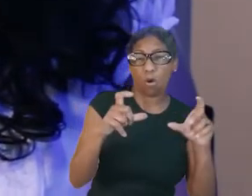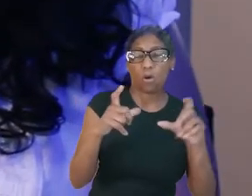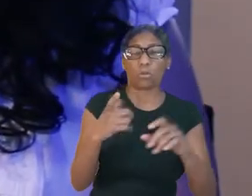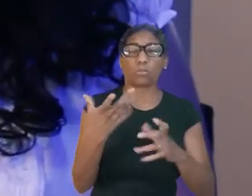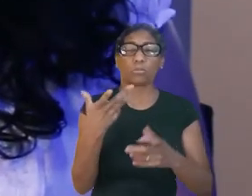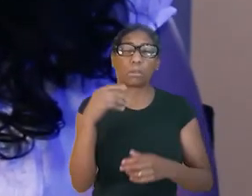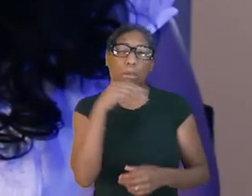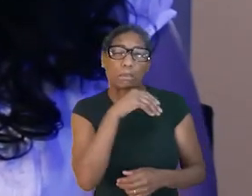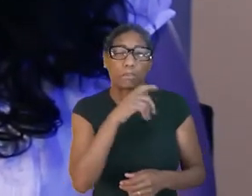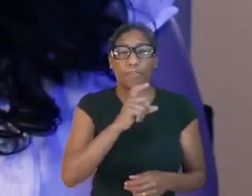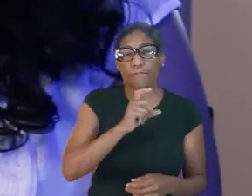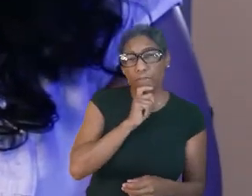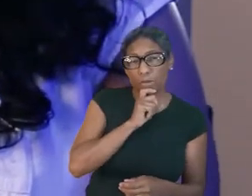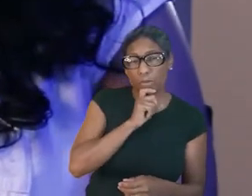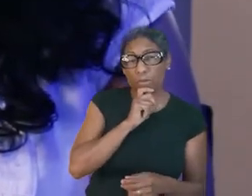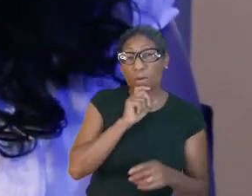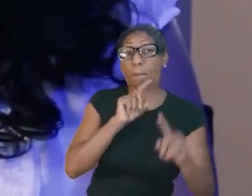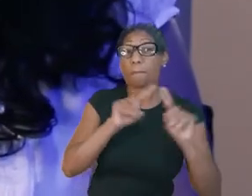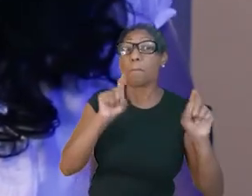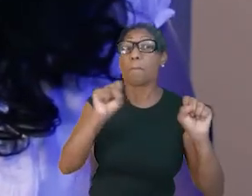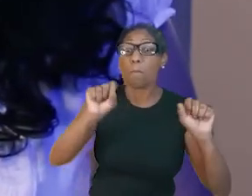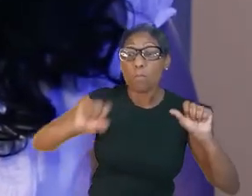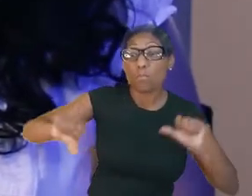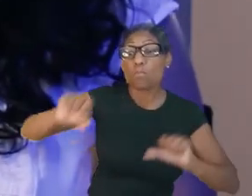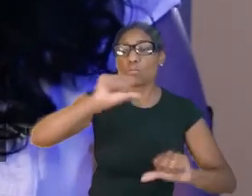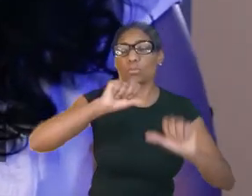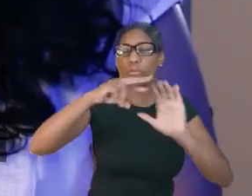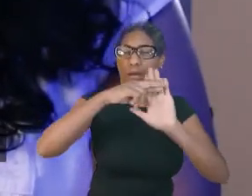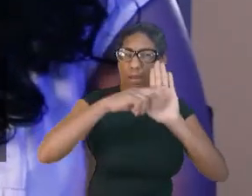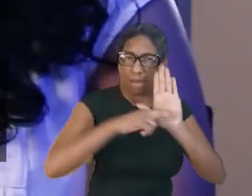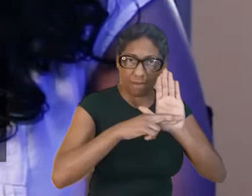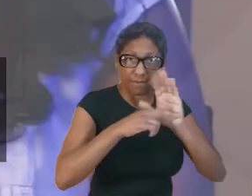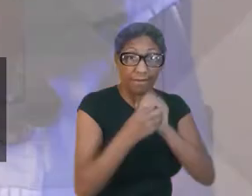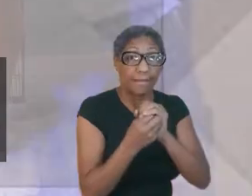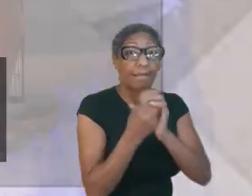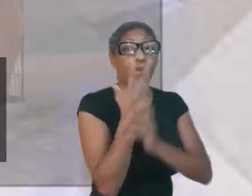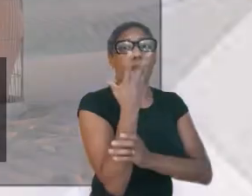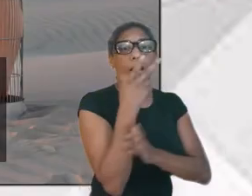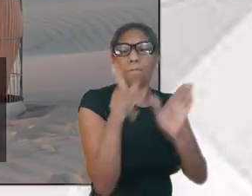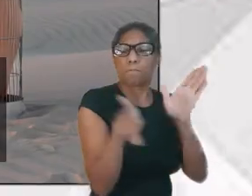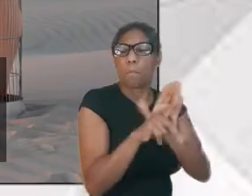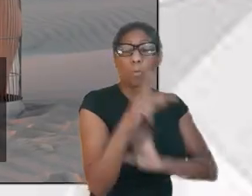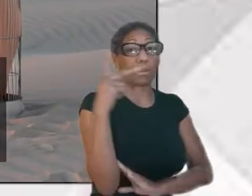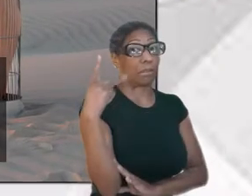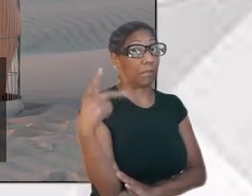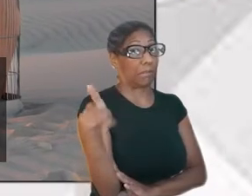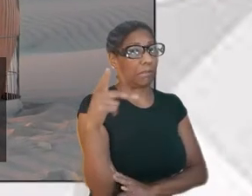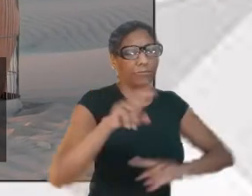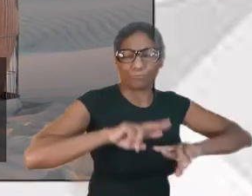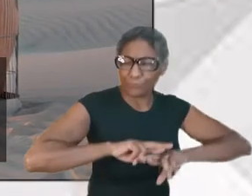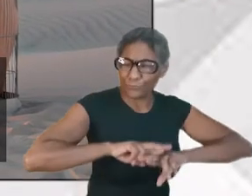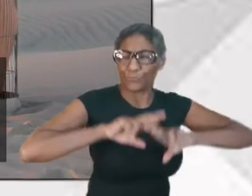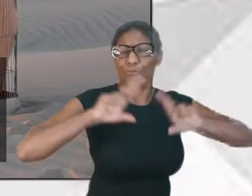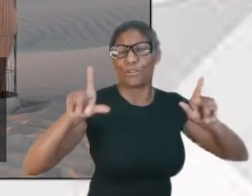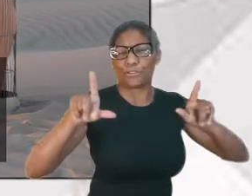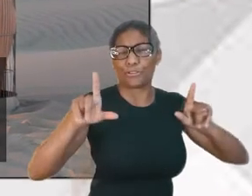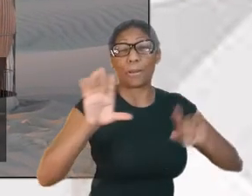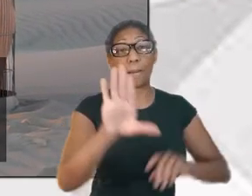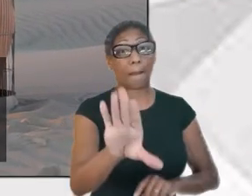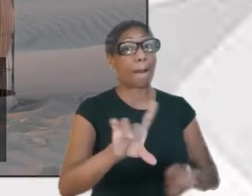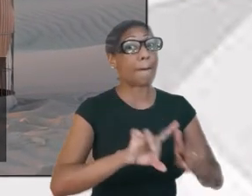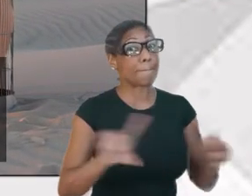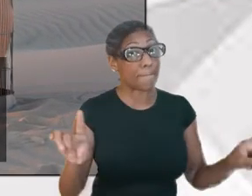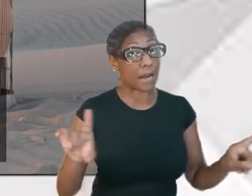temperatura, como também pode subverter essas regras e criar algo completamente diferente, mas claro, que esteja